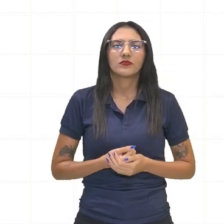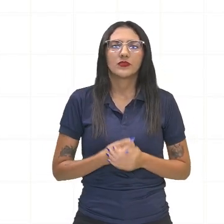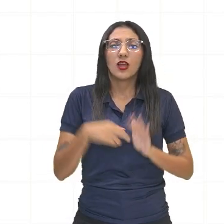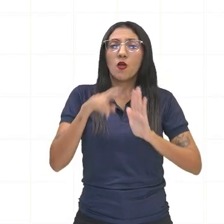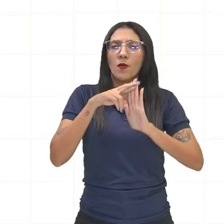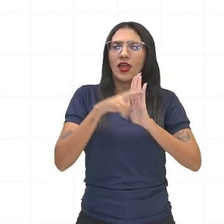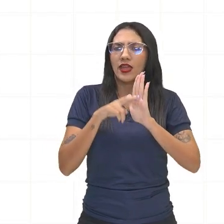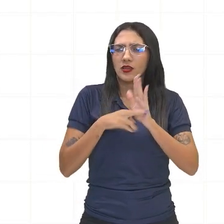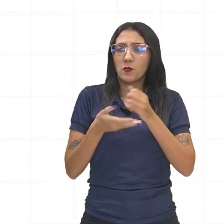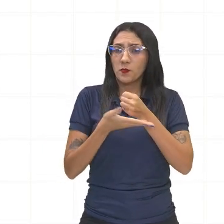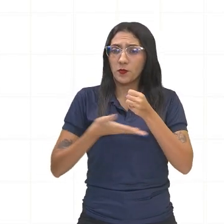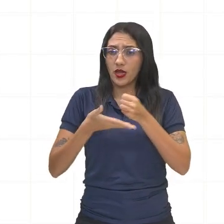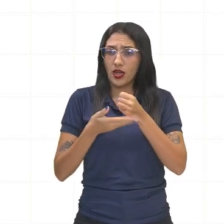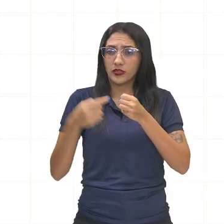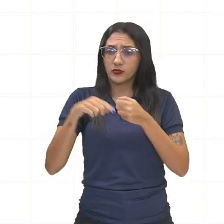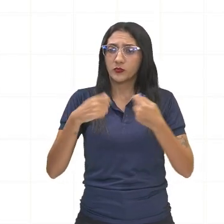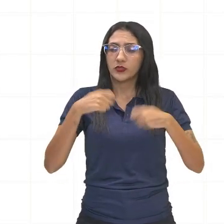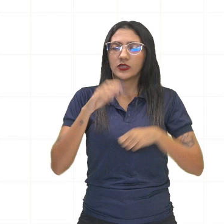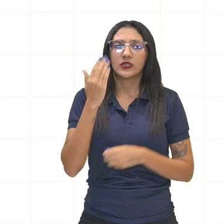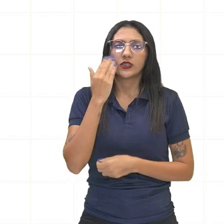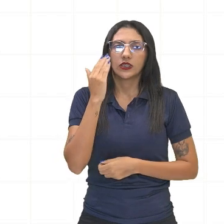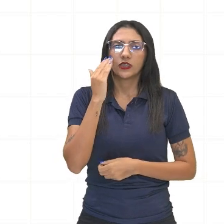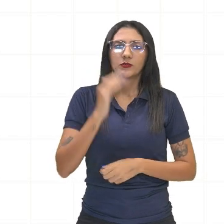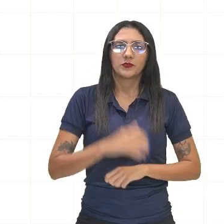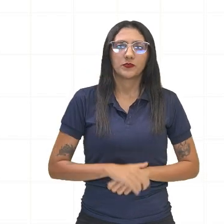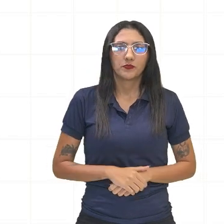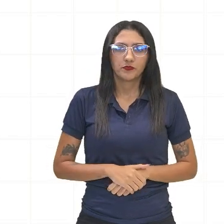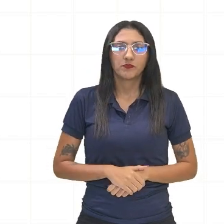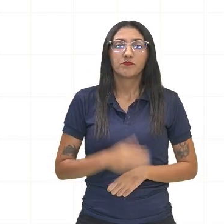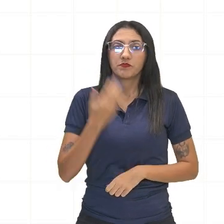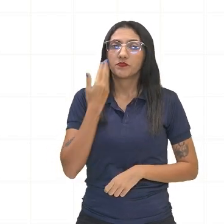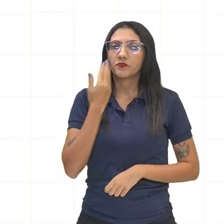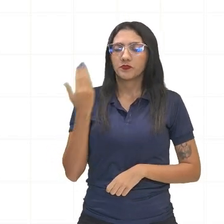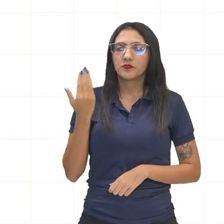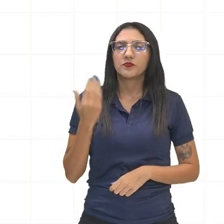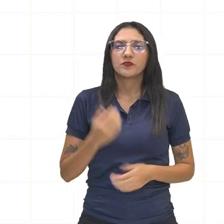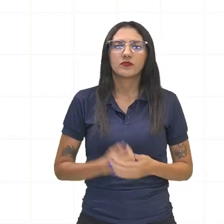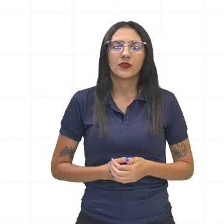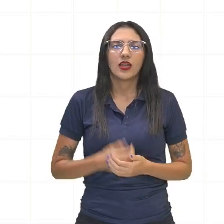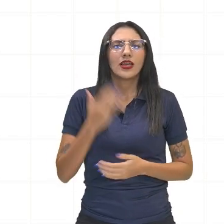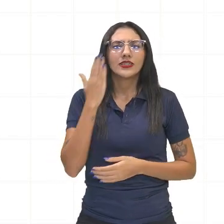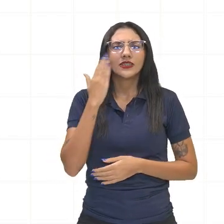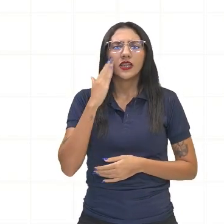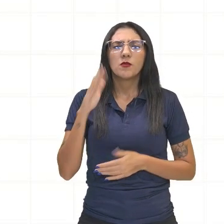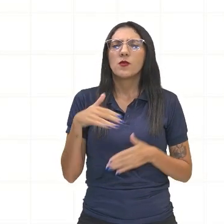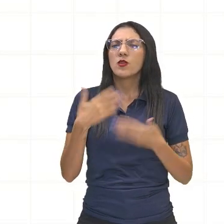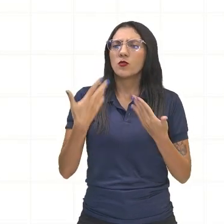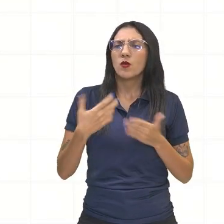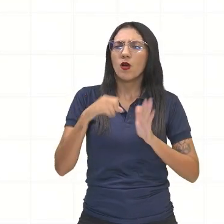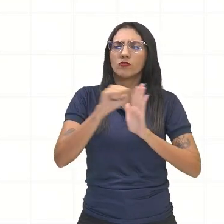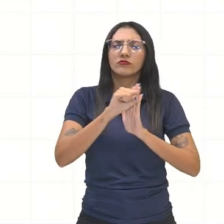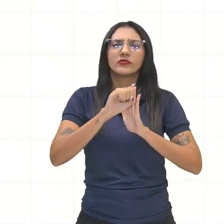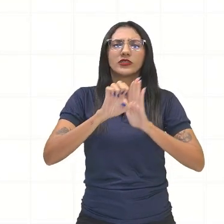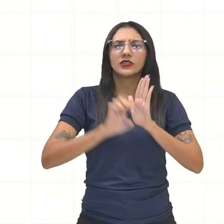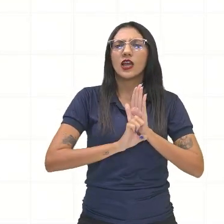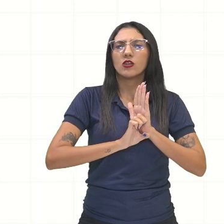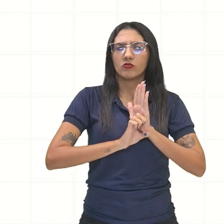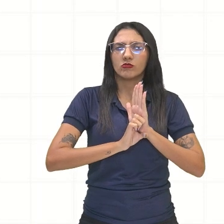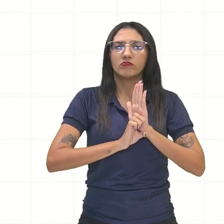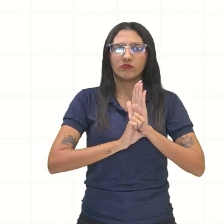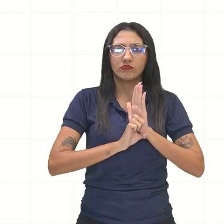tá bom? Então, observem comigo. Há regras para saber a qual século pertence, então, aí,